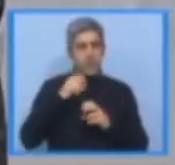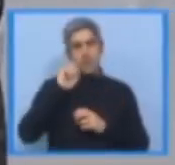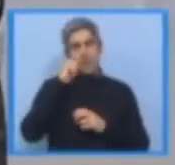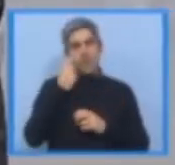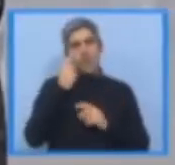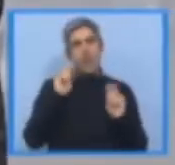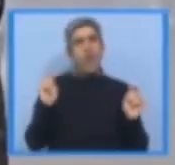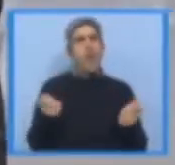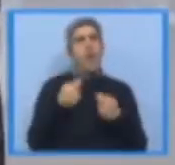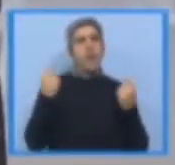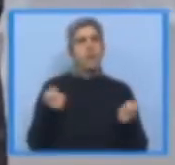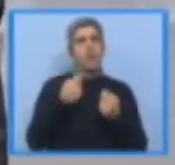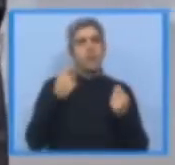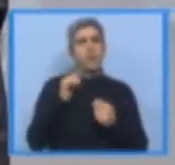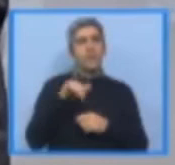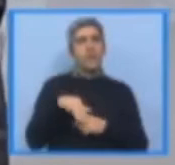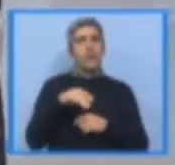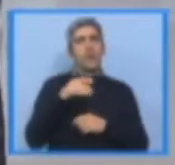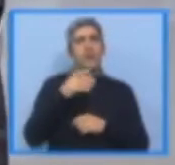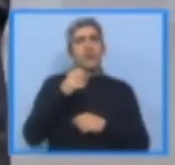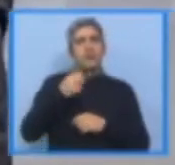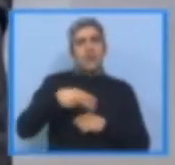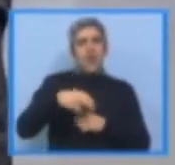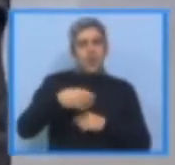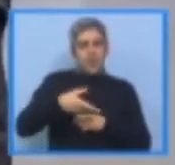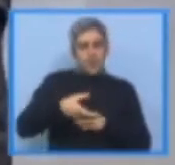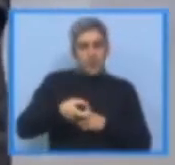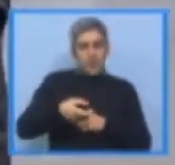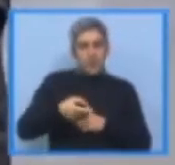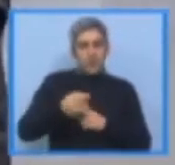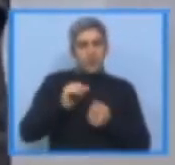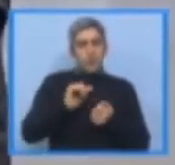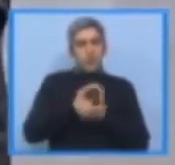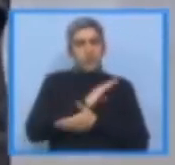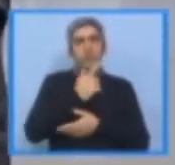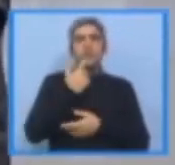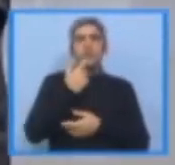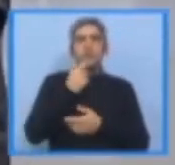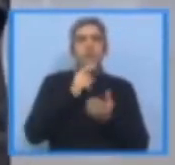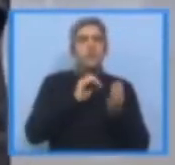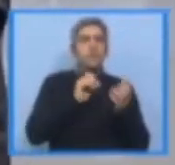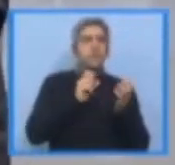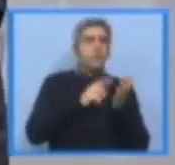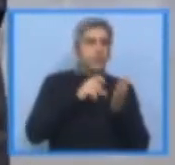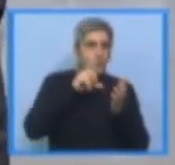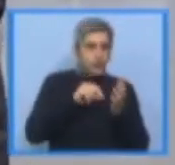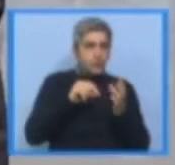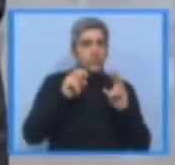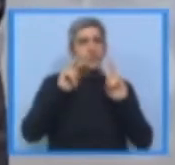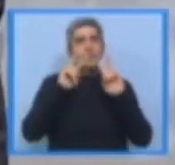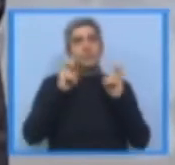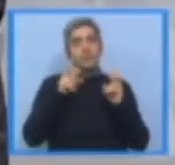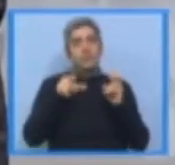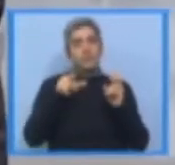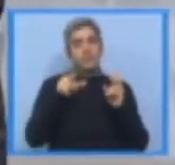numa campanha no fim do século XIX, de jornais ingleses e americanos, em que a temática